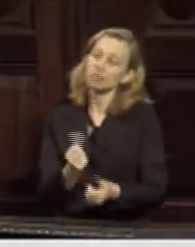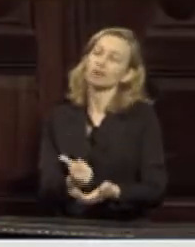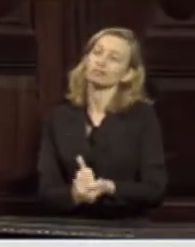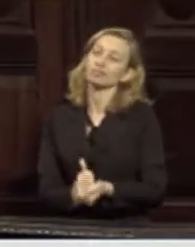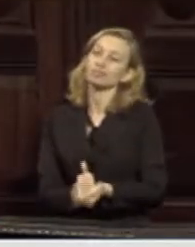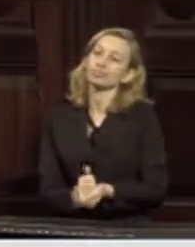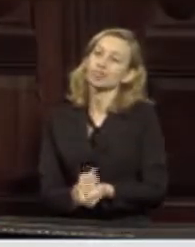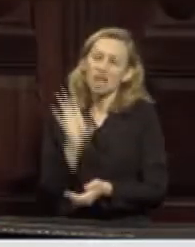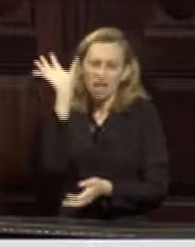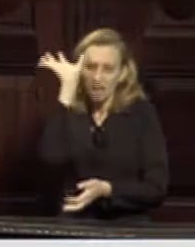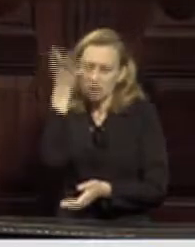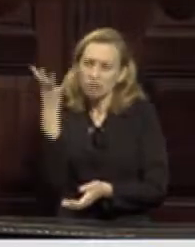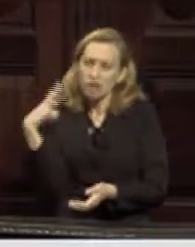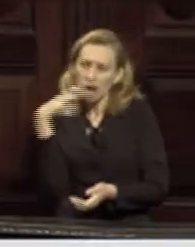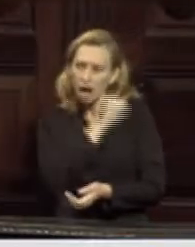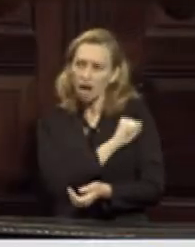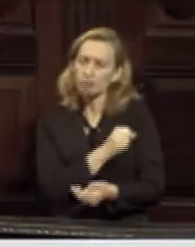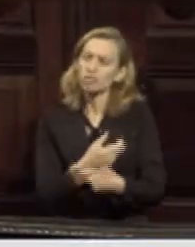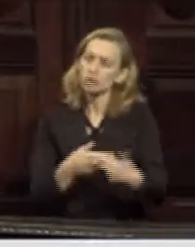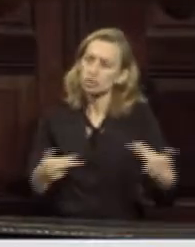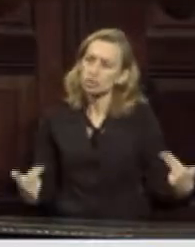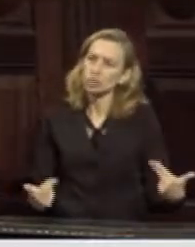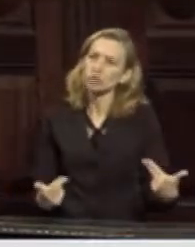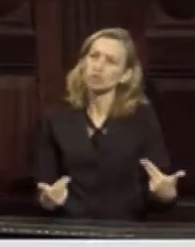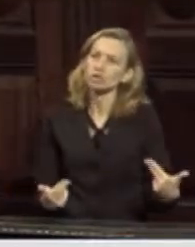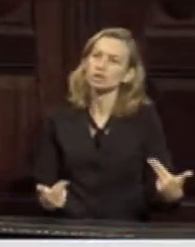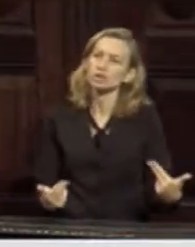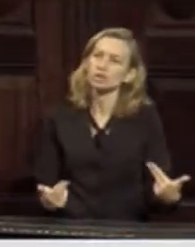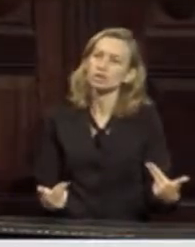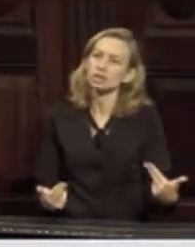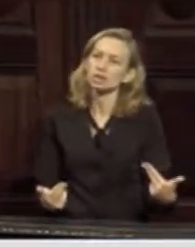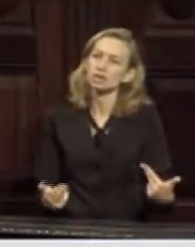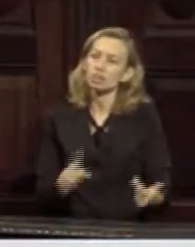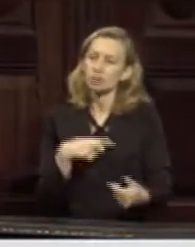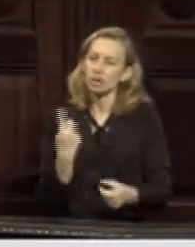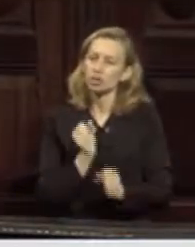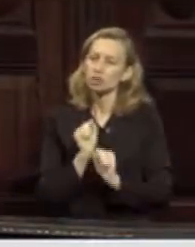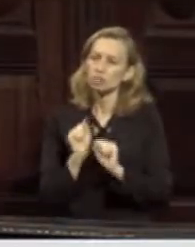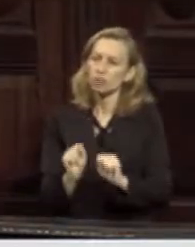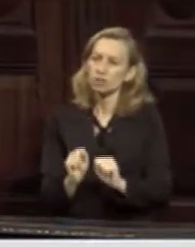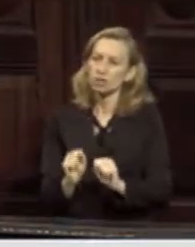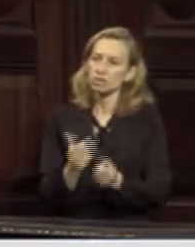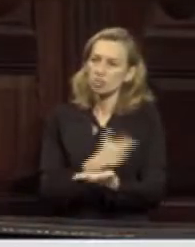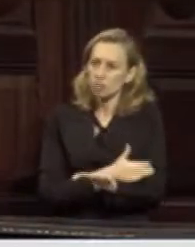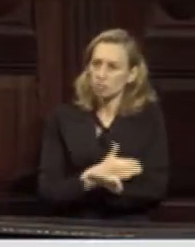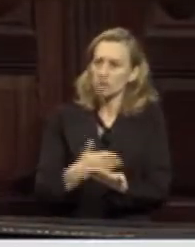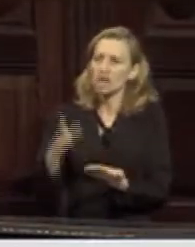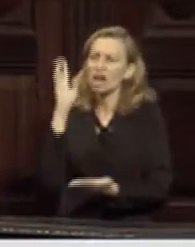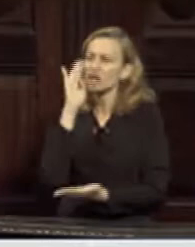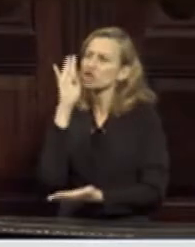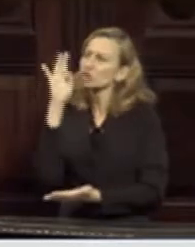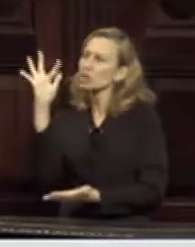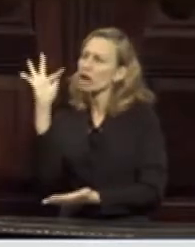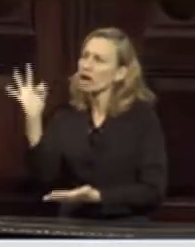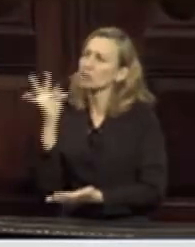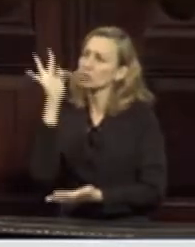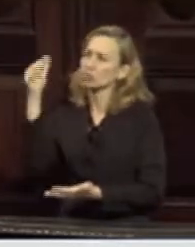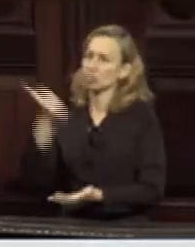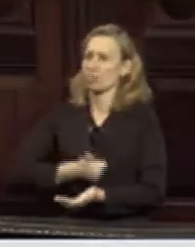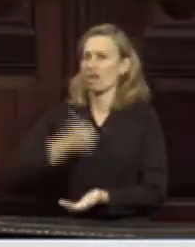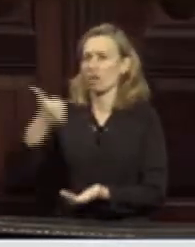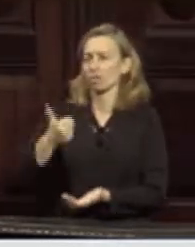de resolverem a questão, aportarem os recursos para que nós possamos começar a sonhar com uma